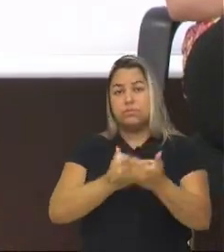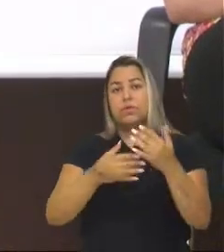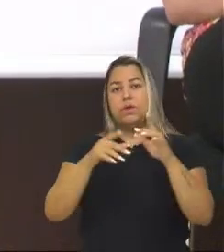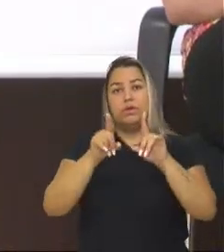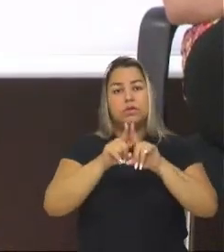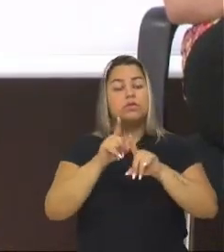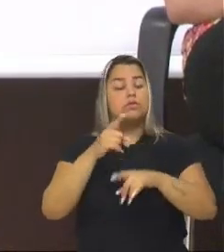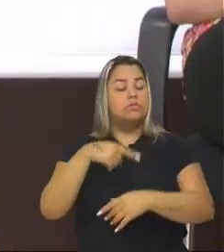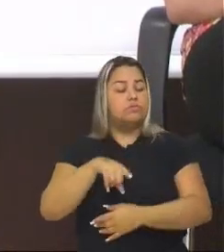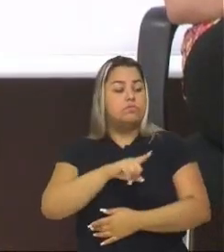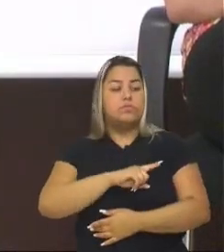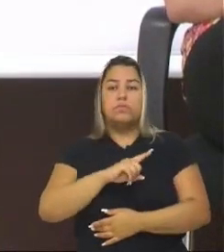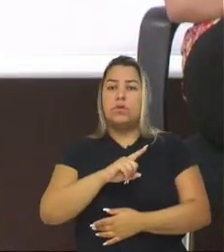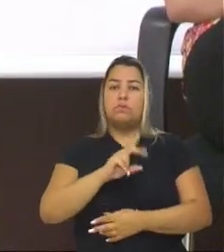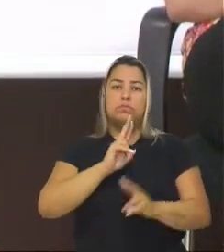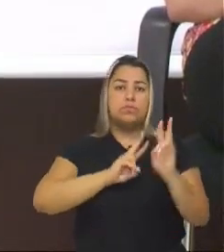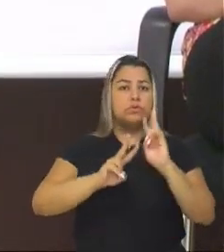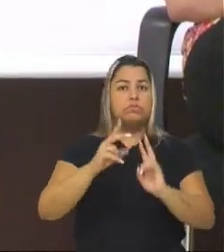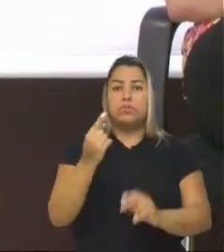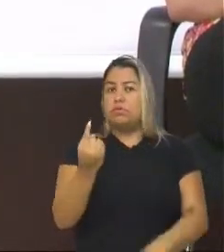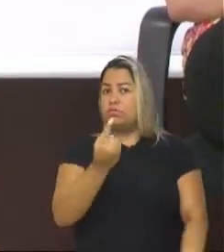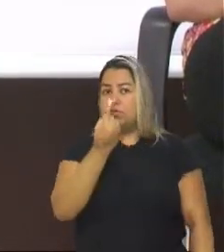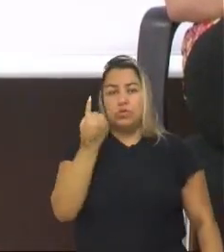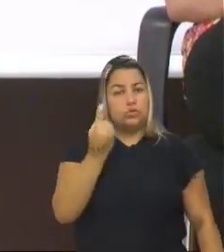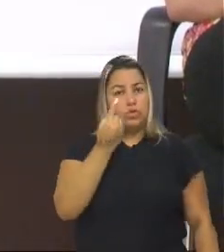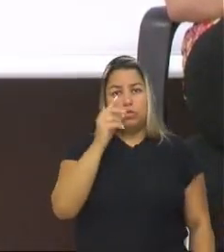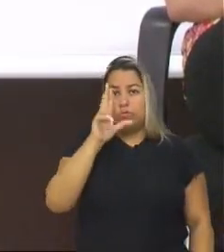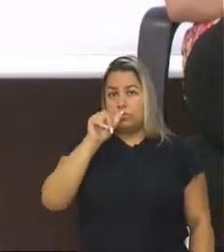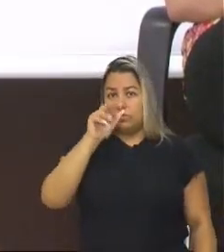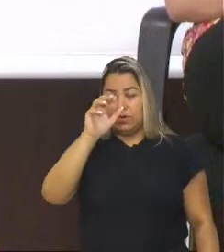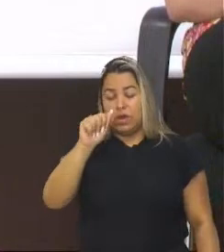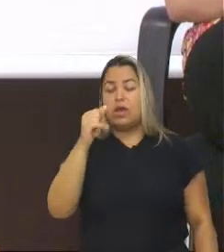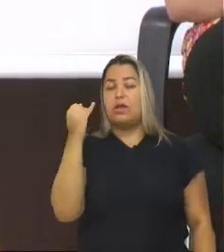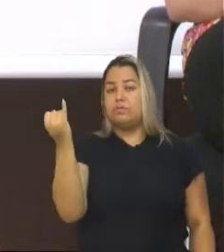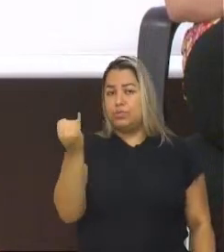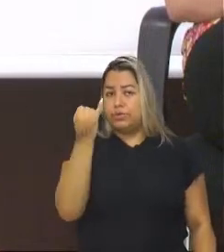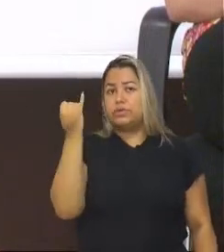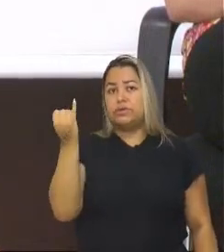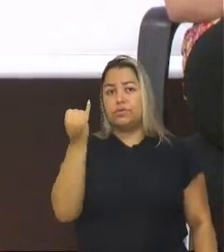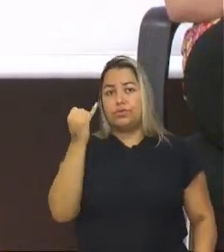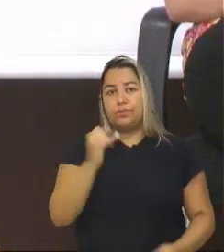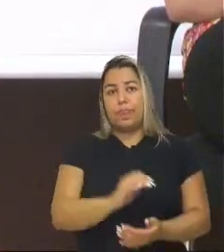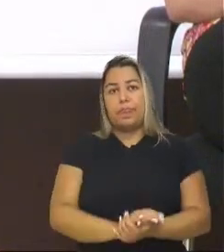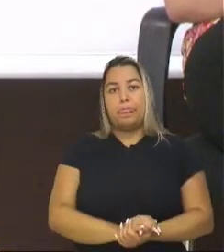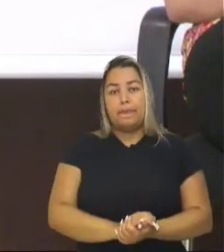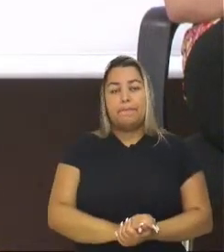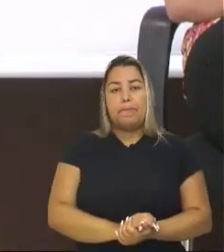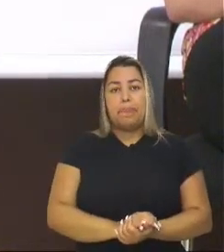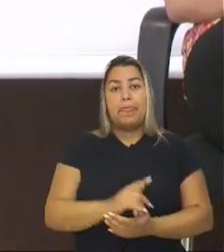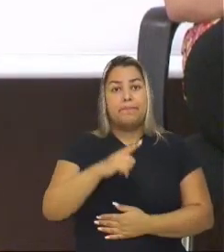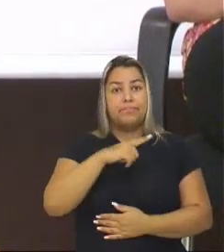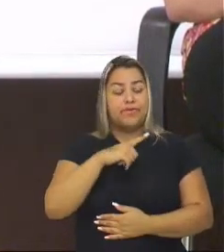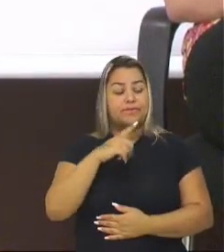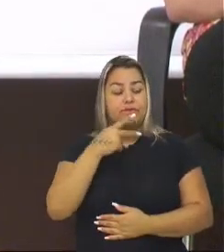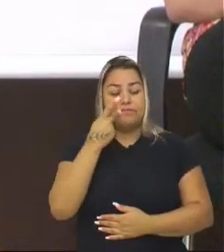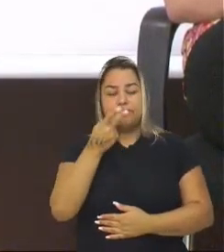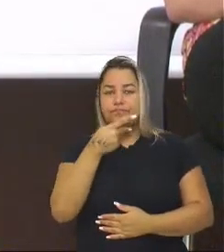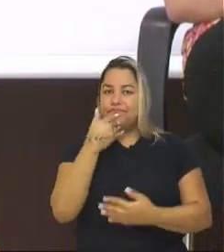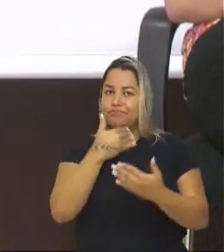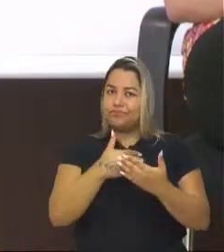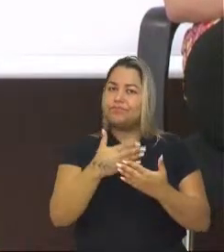e vê que nós não estamos sozinhos. E isso é fundamentalmente importante. Eu tenho dito nisso